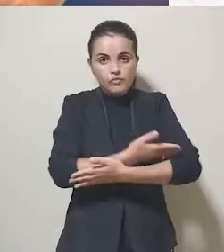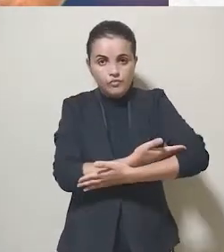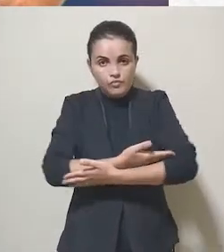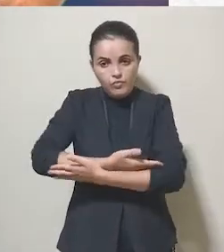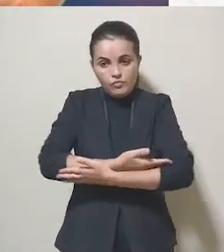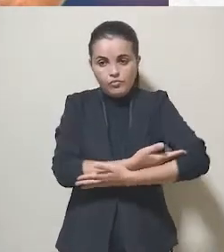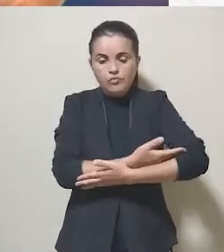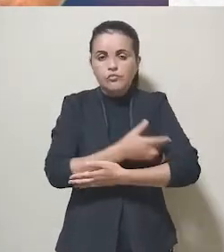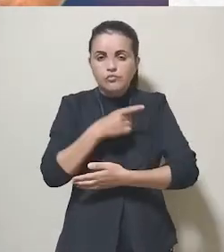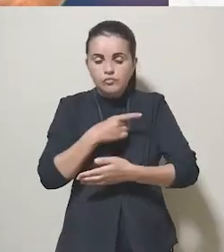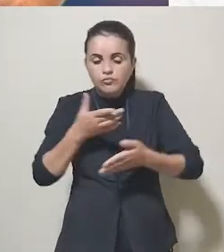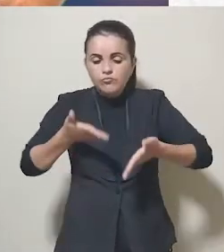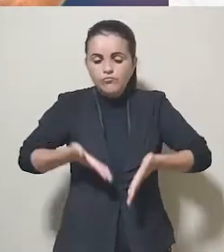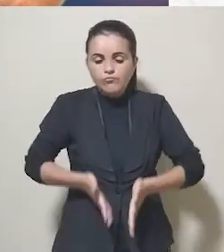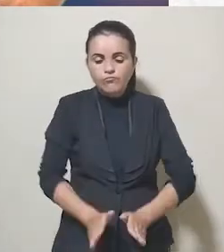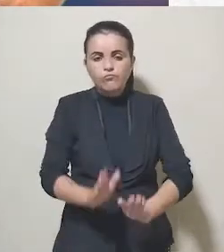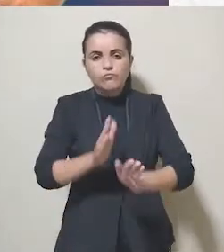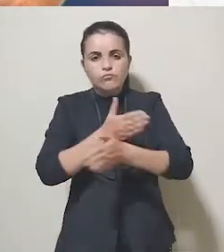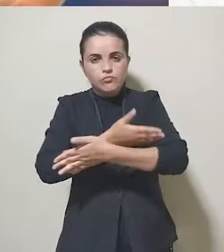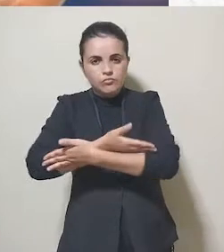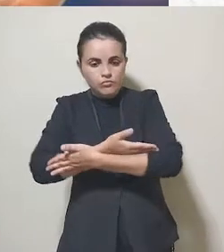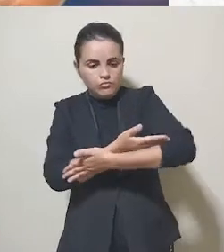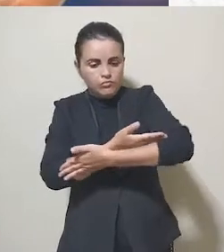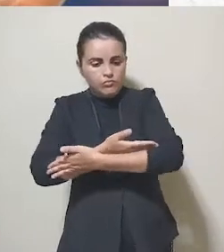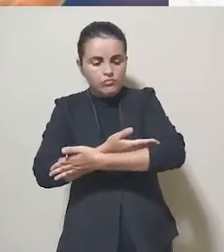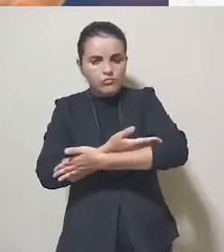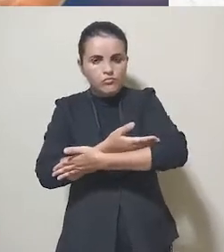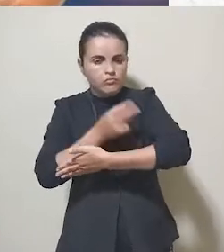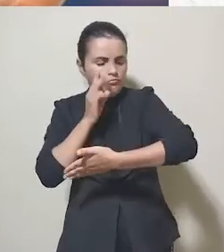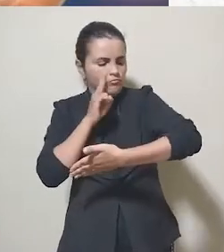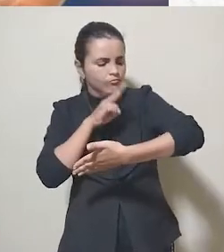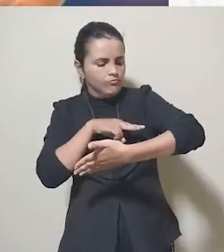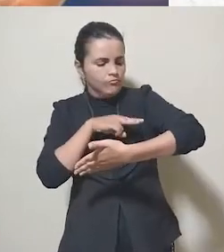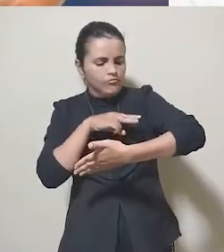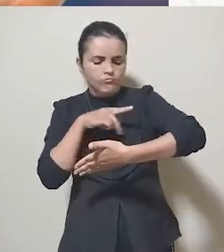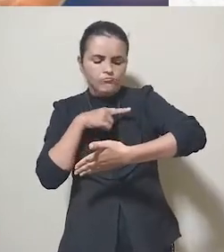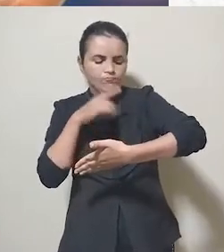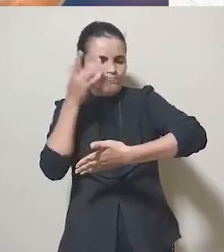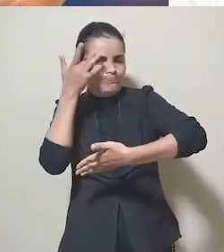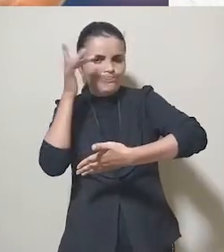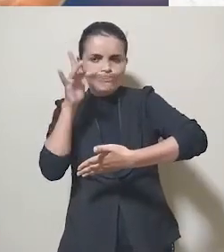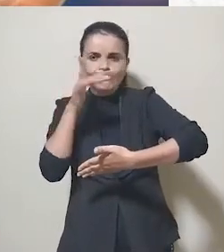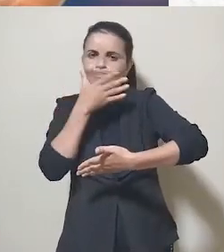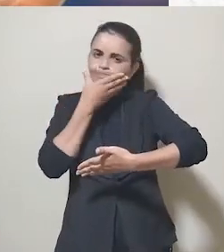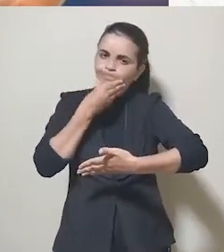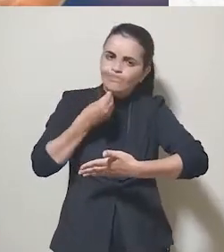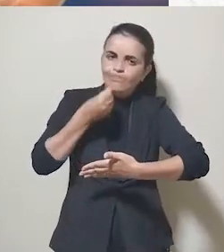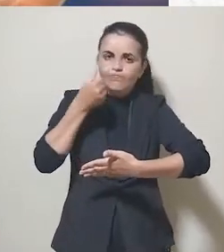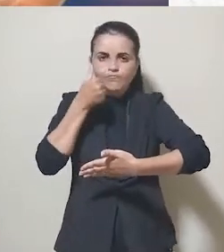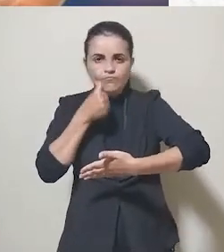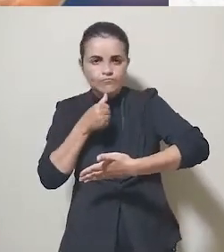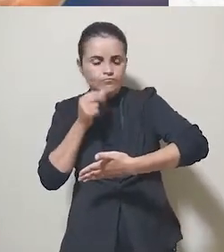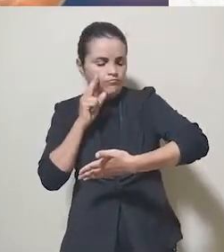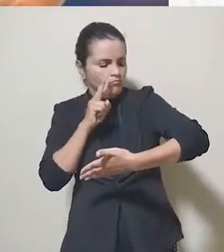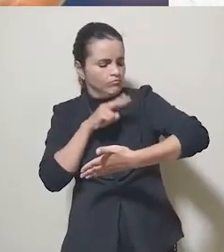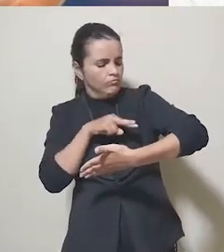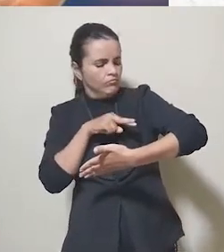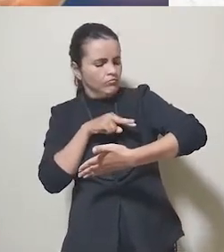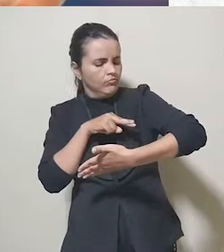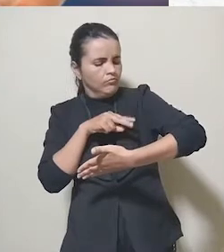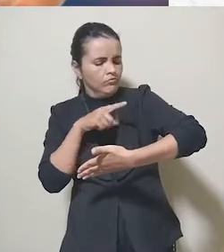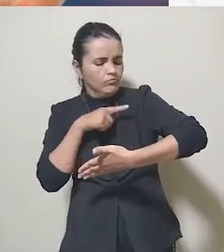bebês recém-nascidos de fralda, nós não vamos conseguir diferenciar se é menino ou menina, a menos que a gente